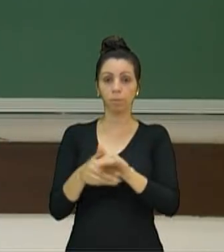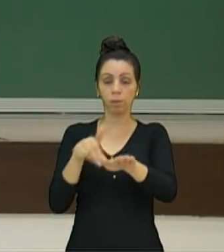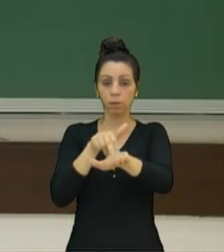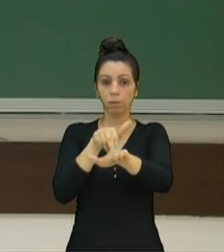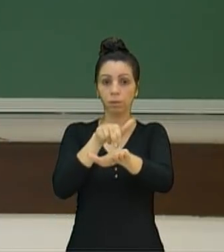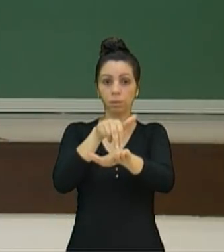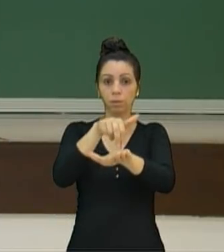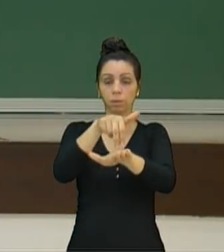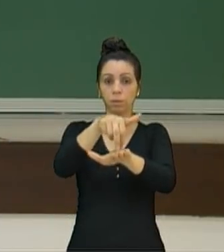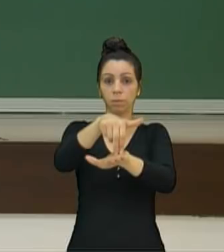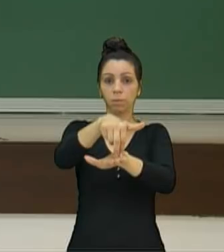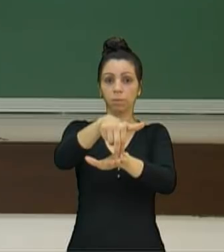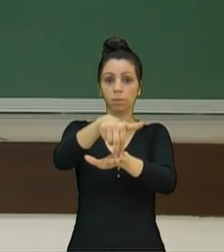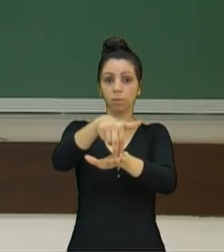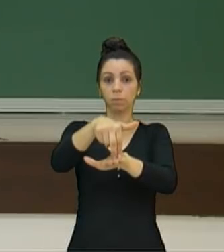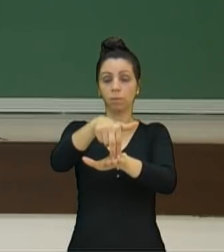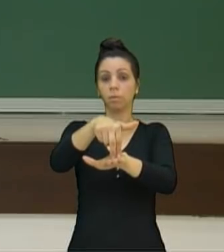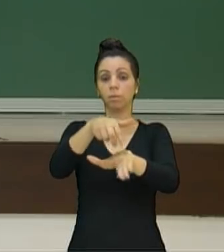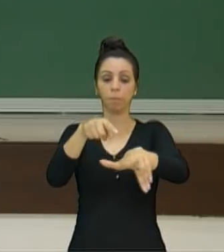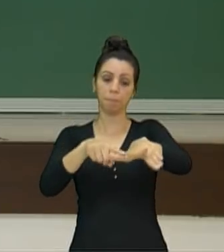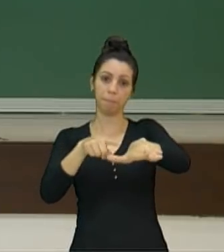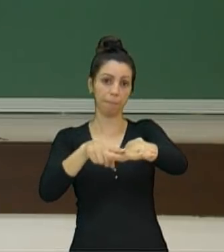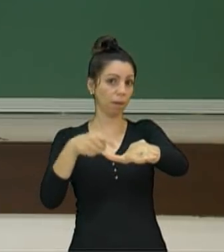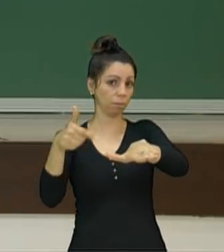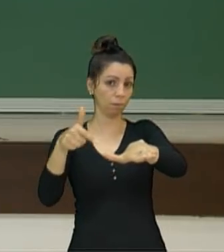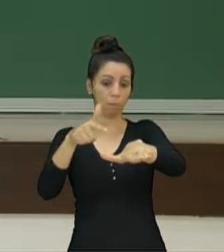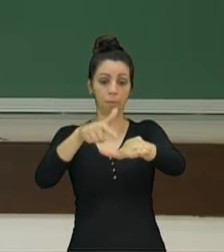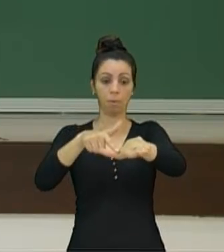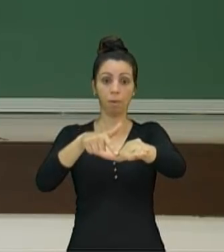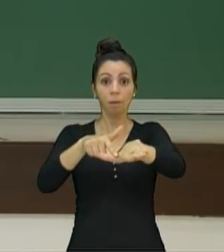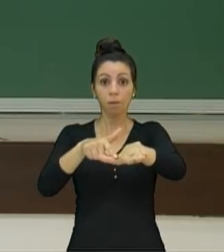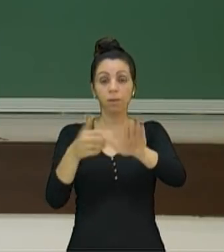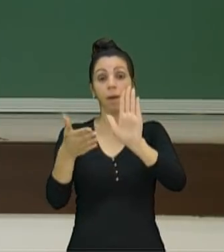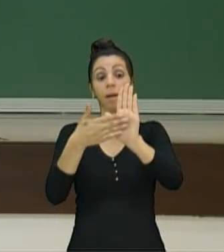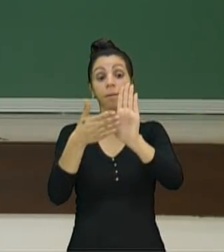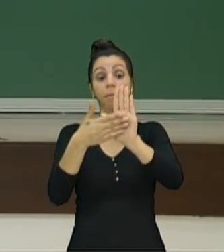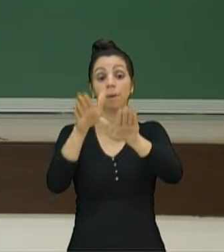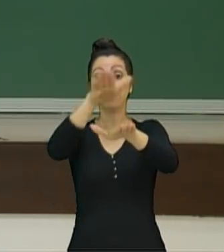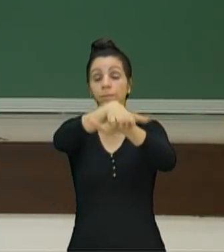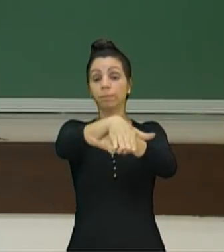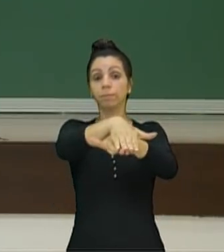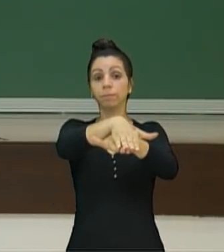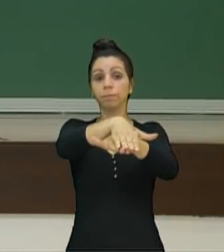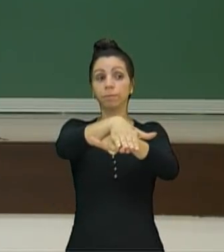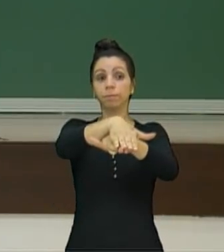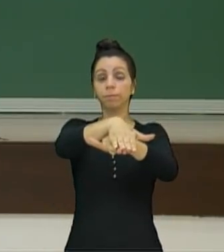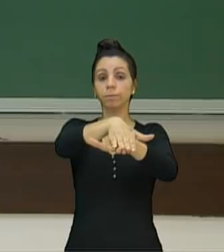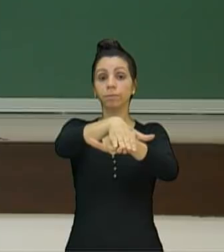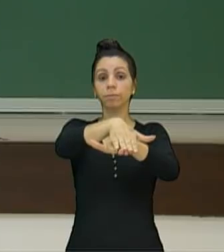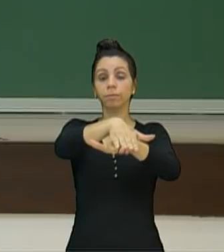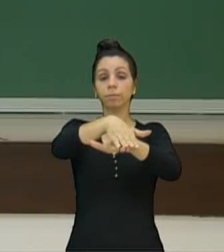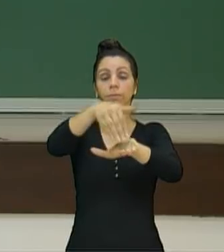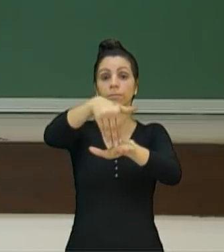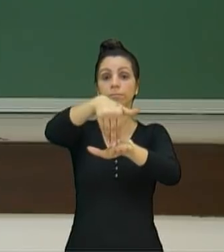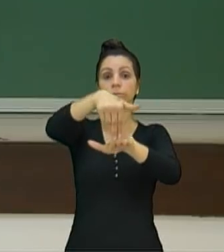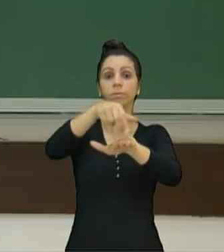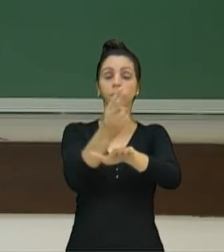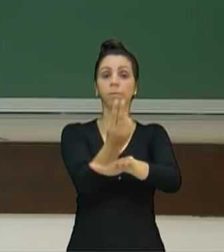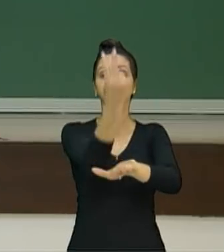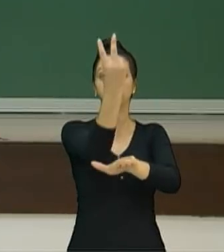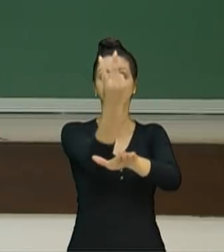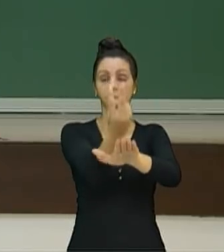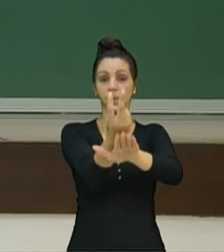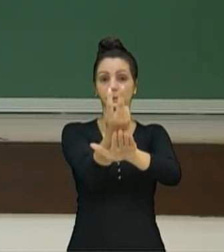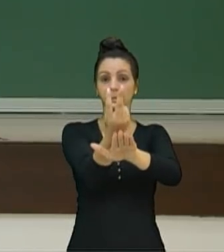plataforma, em vez de ficar na posição de pé, ele coloca as mãos no chão e faz aquela famosa parada de mão, a